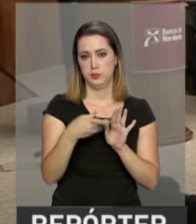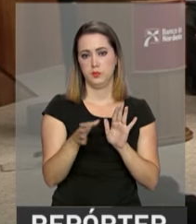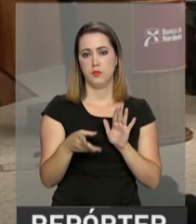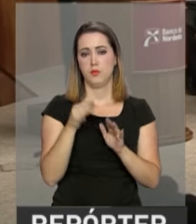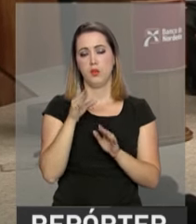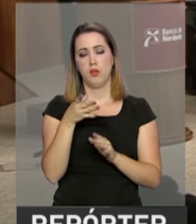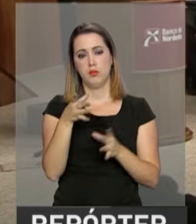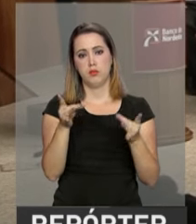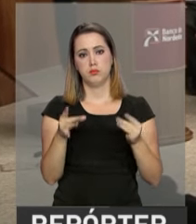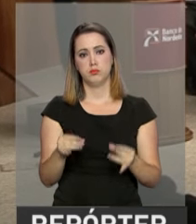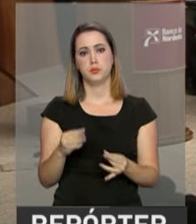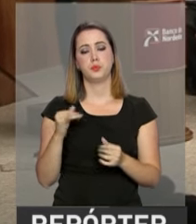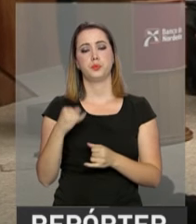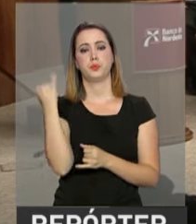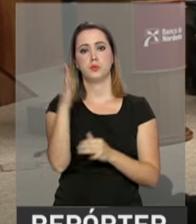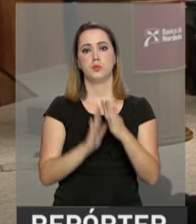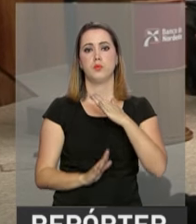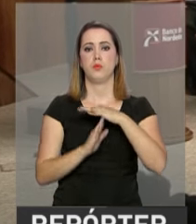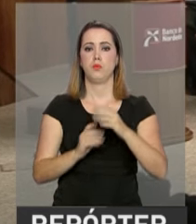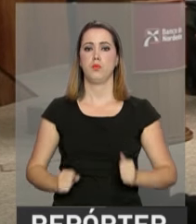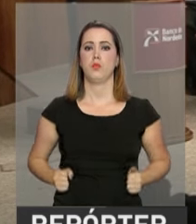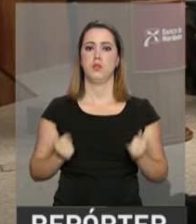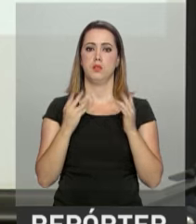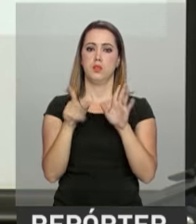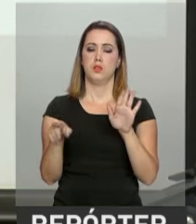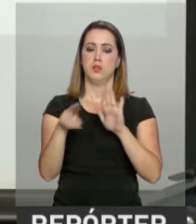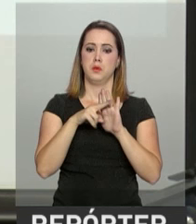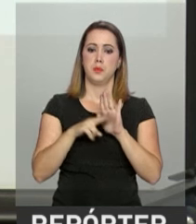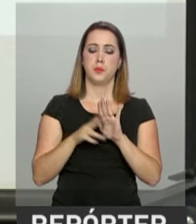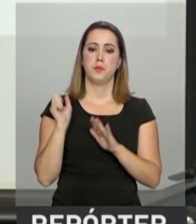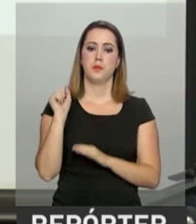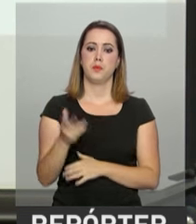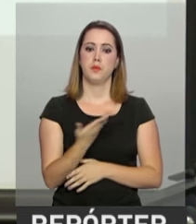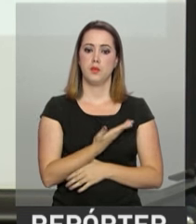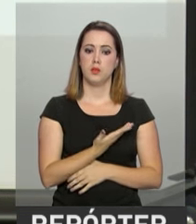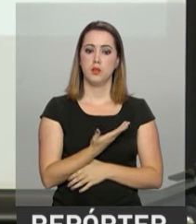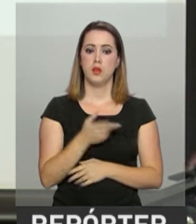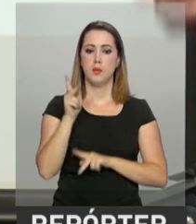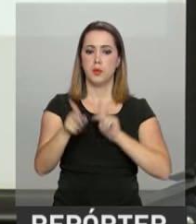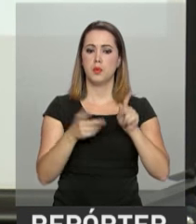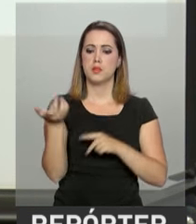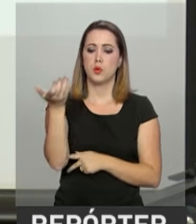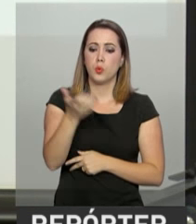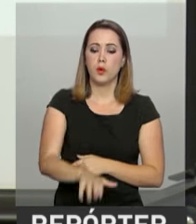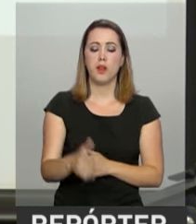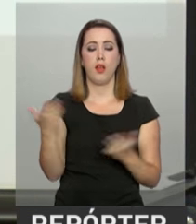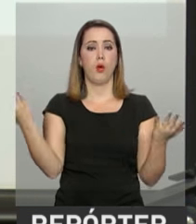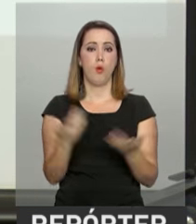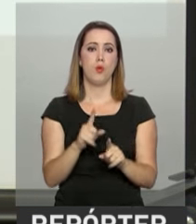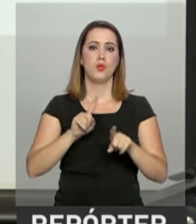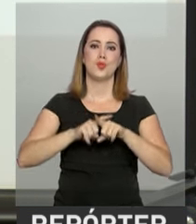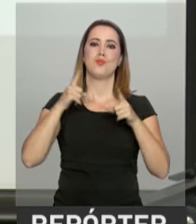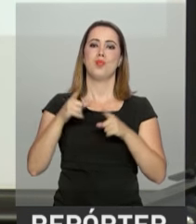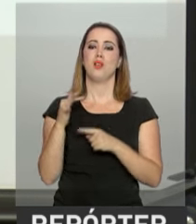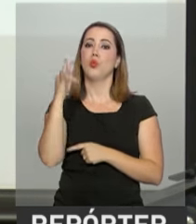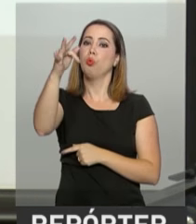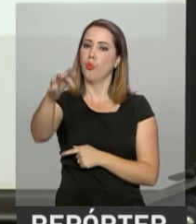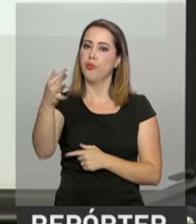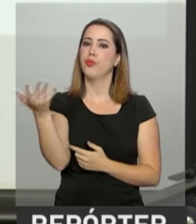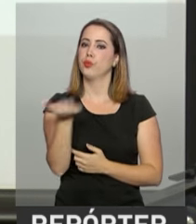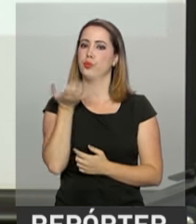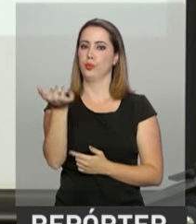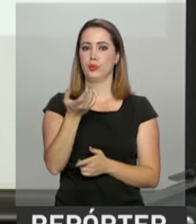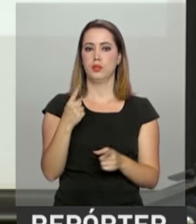proposta que limita os gastos públicos e a reforma da Previdência. Pode ser impopular hoje, mas será popular amanhã. Que as pessoas